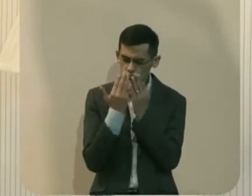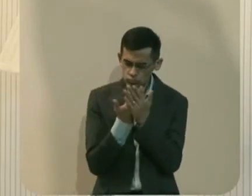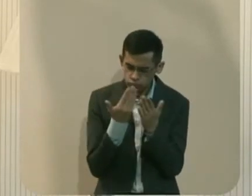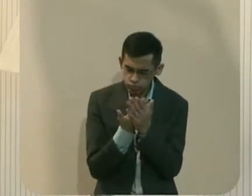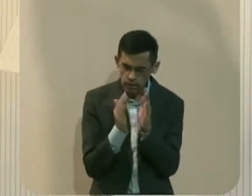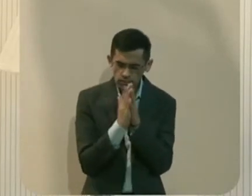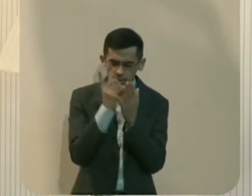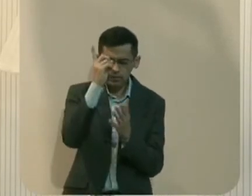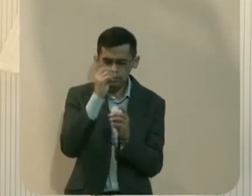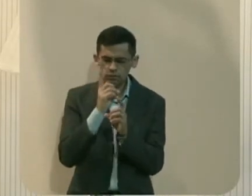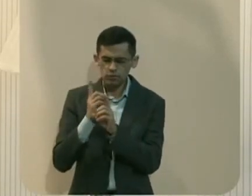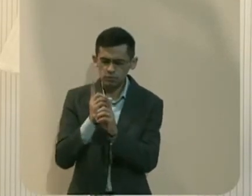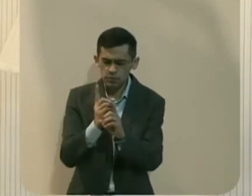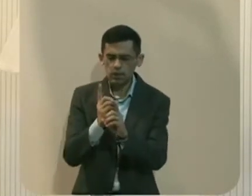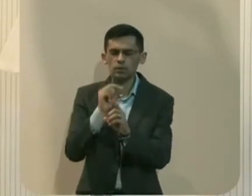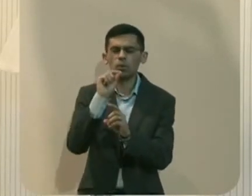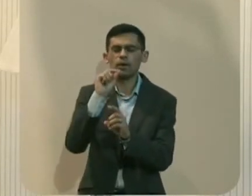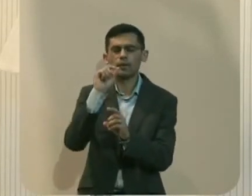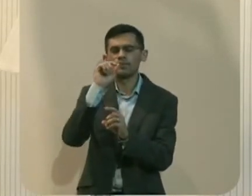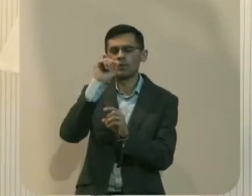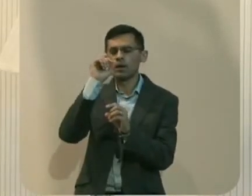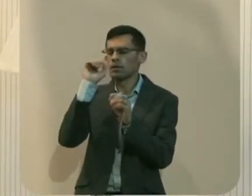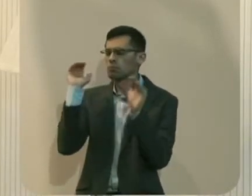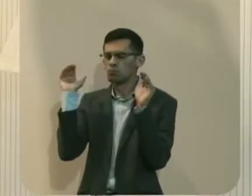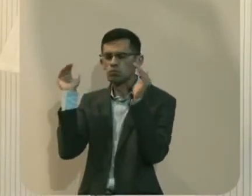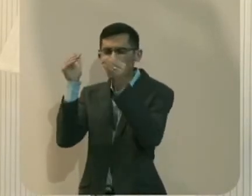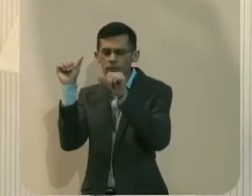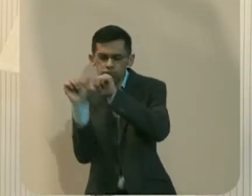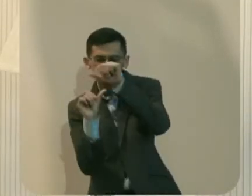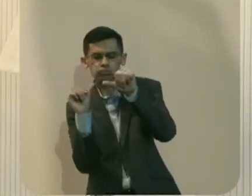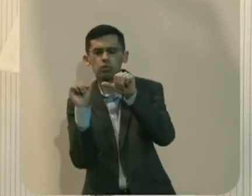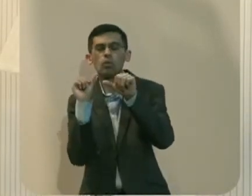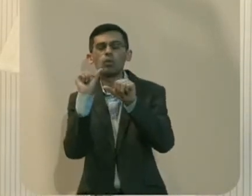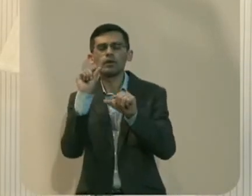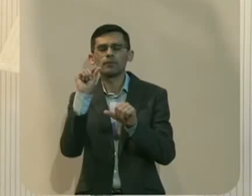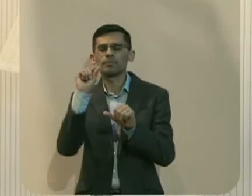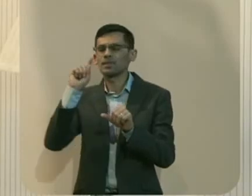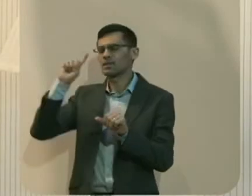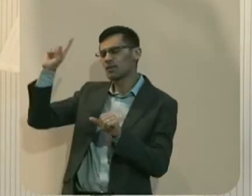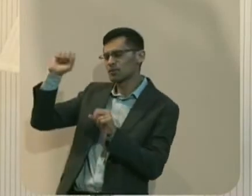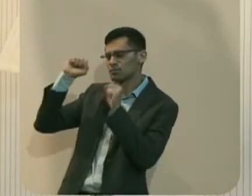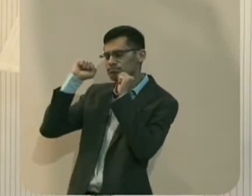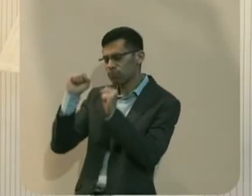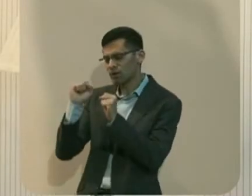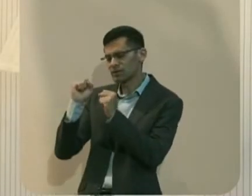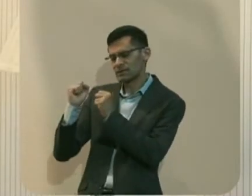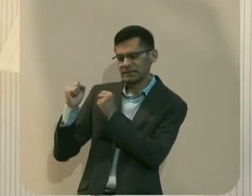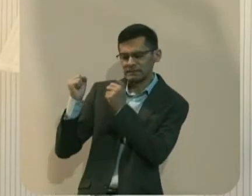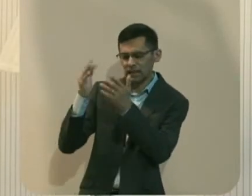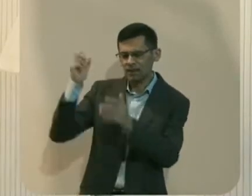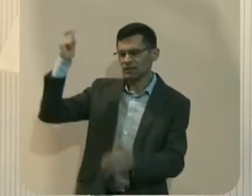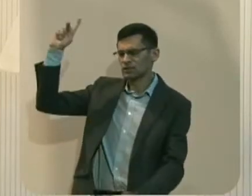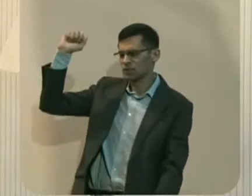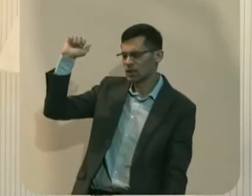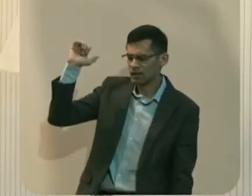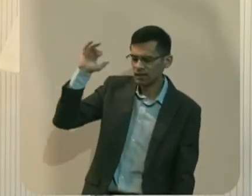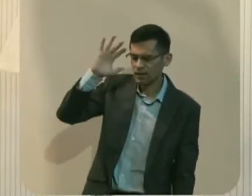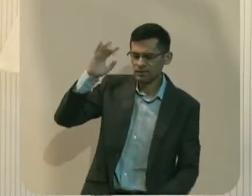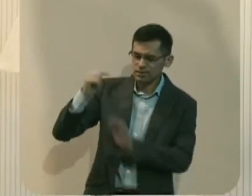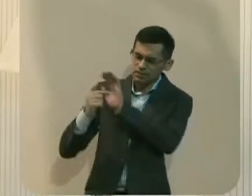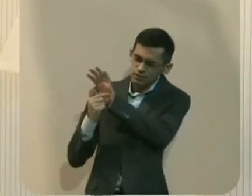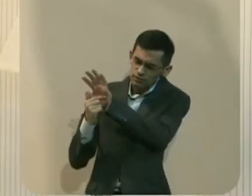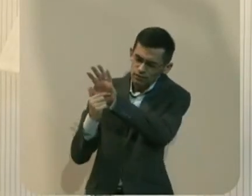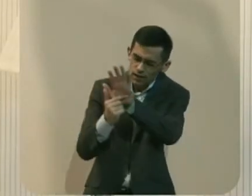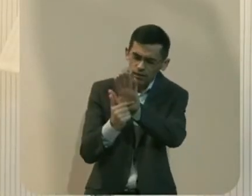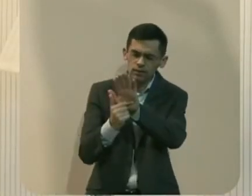Bíblia, de discipulado, que faz parte dessa visão de mudar de foco, ó Senhor, que a graça do Senhor se